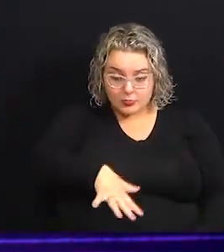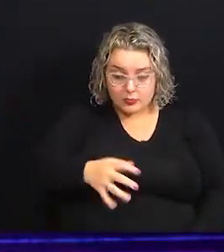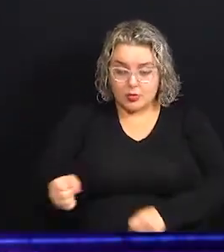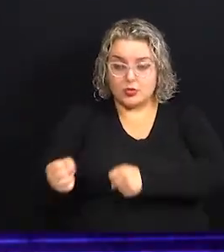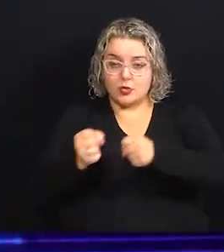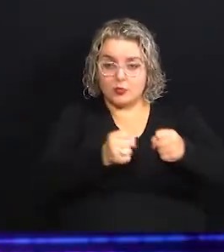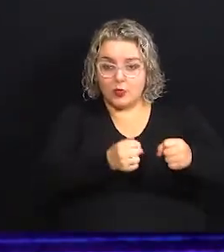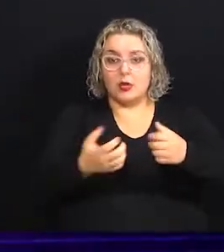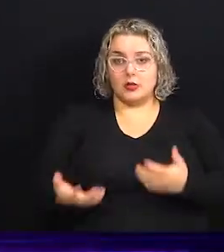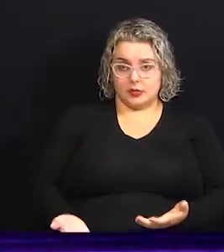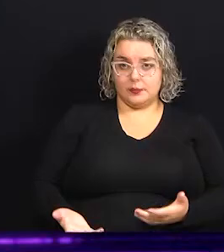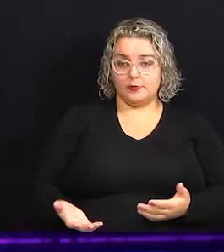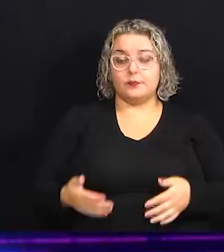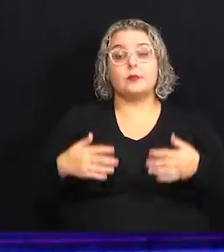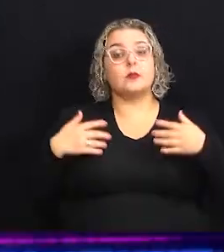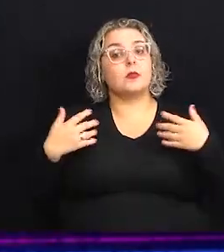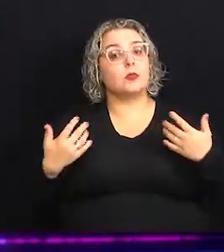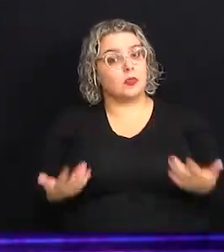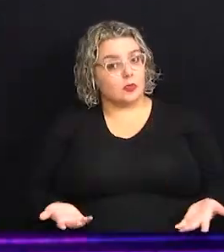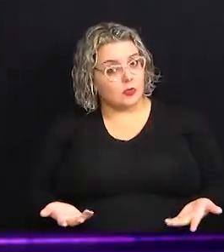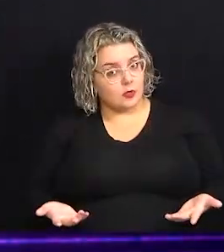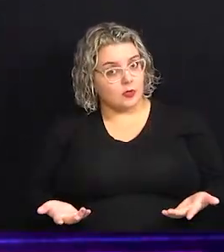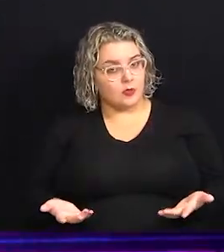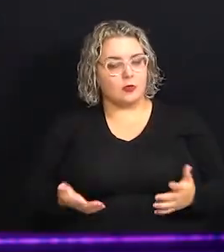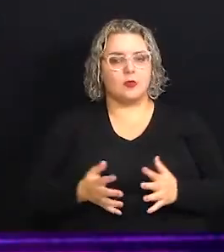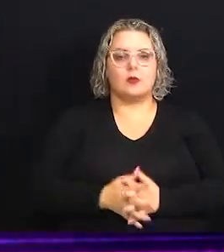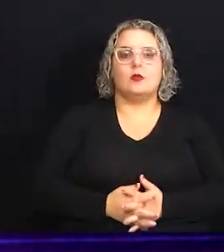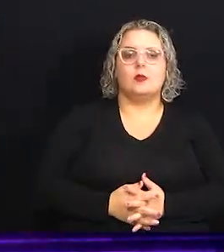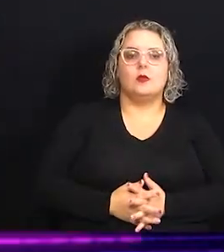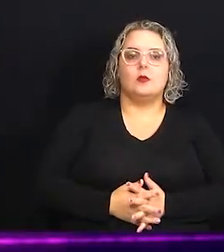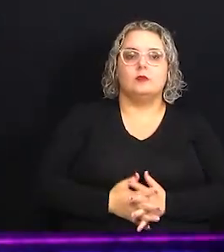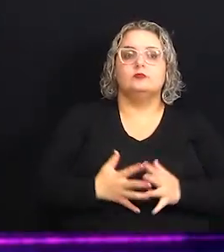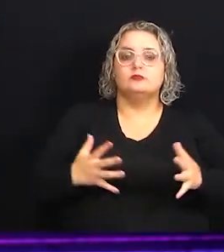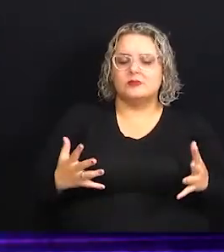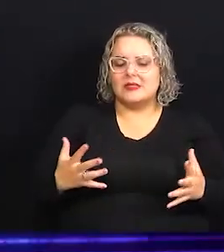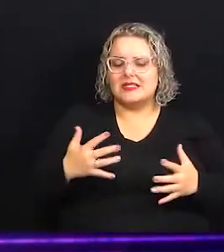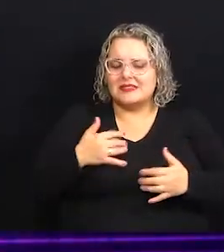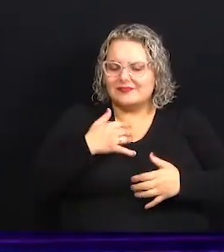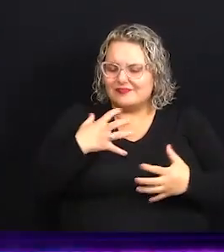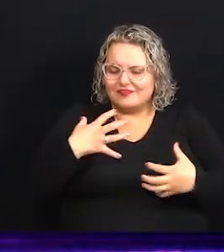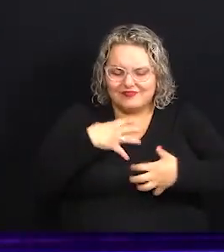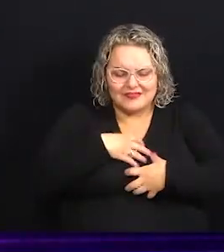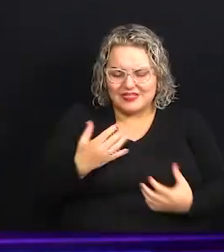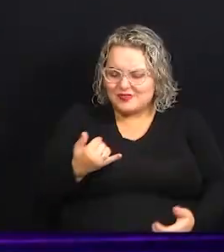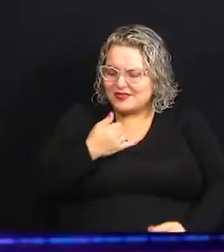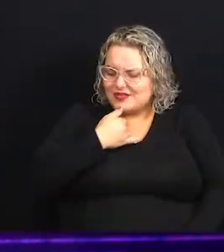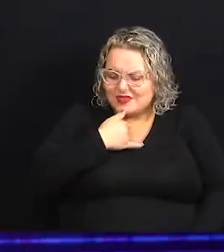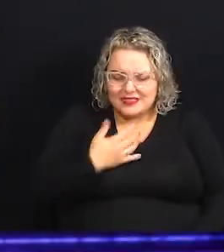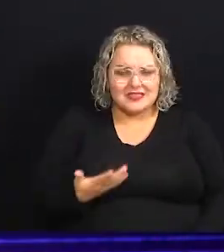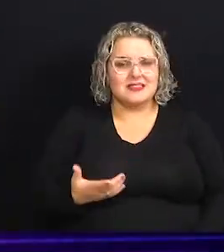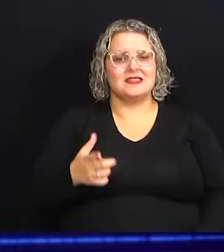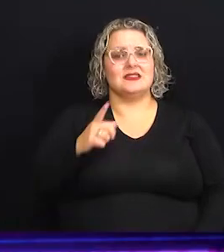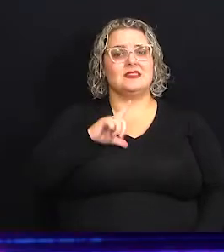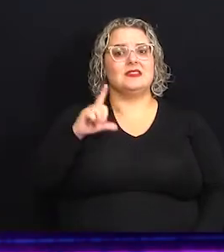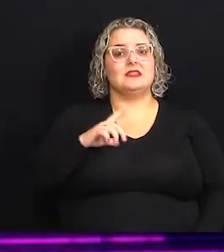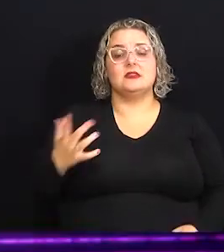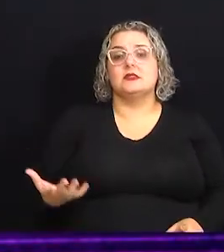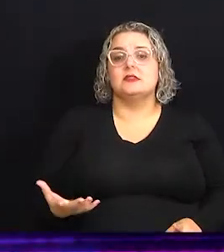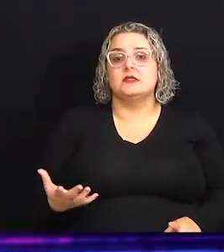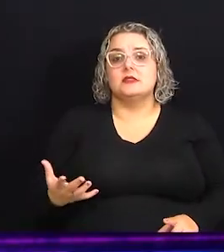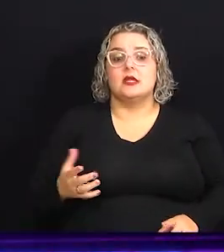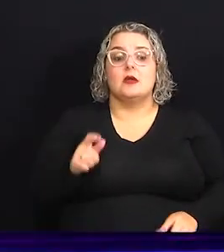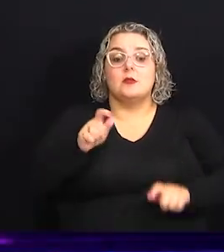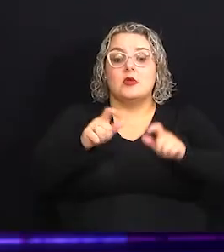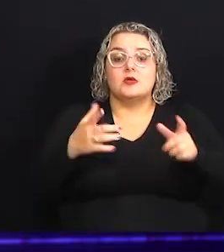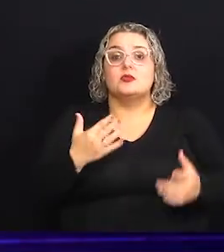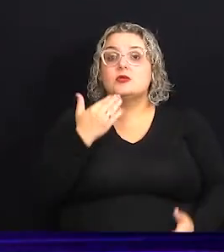poder. Então, ela é munida dessa tristeza, porque ela tem um espelho a quem ela